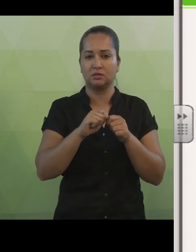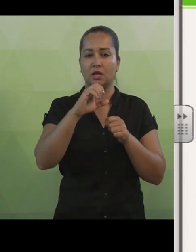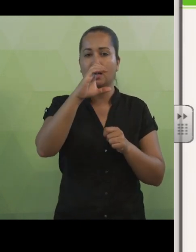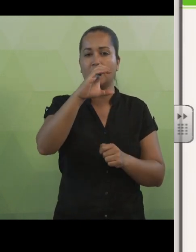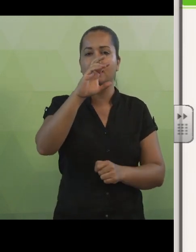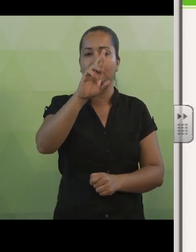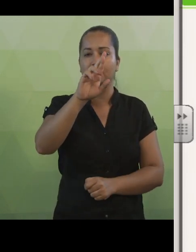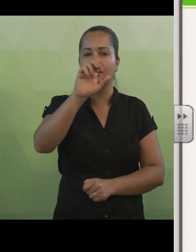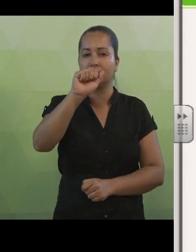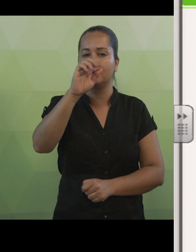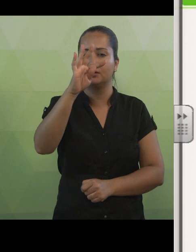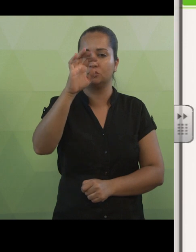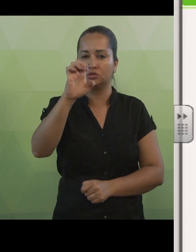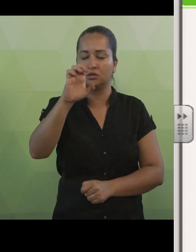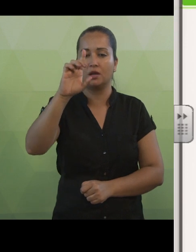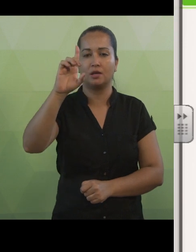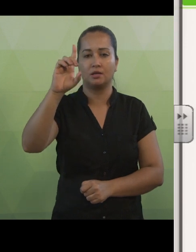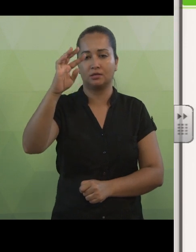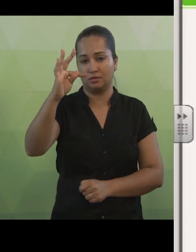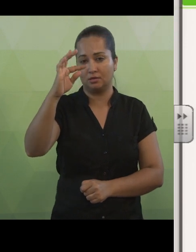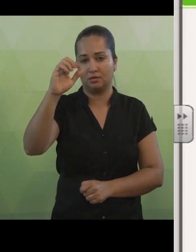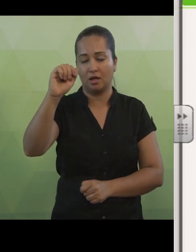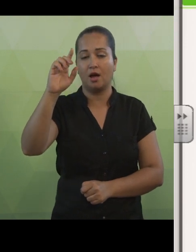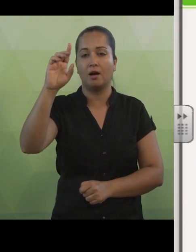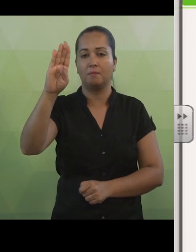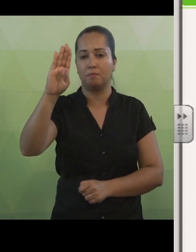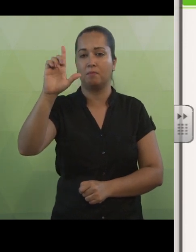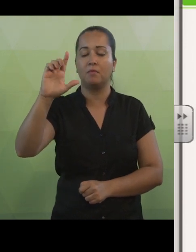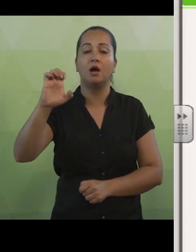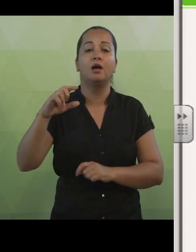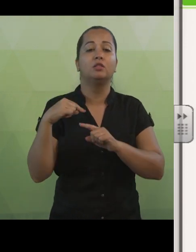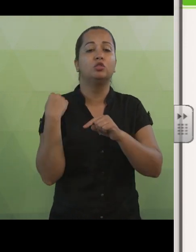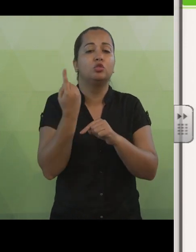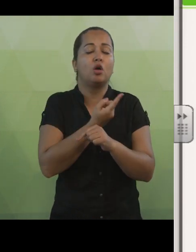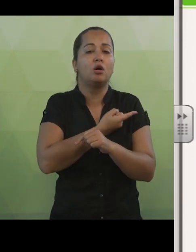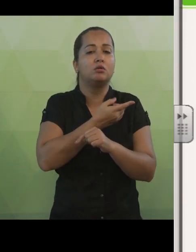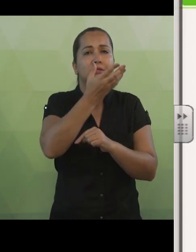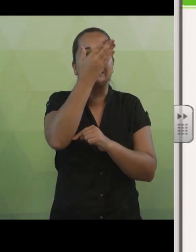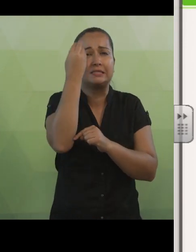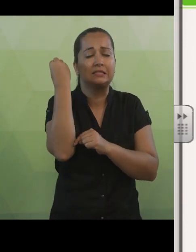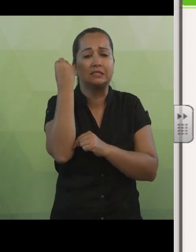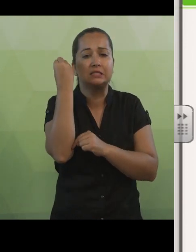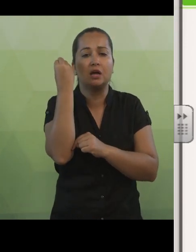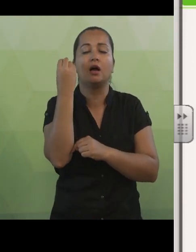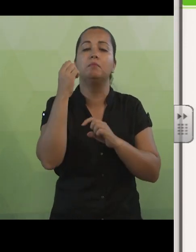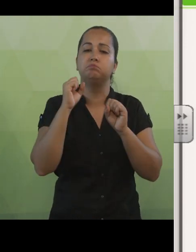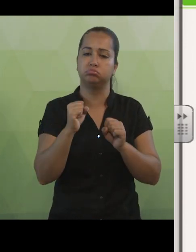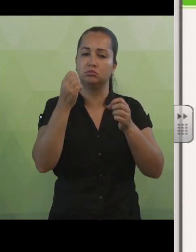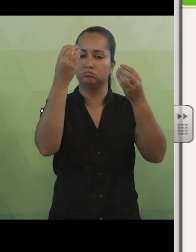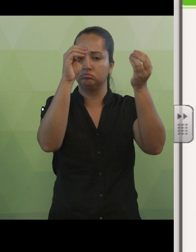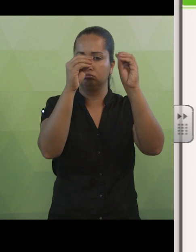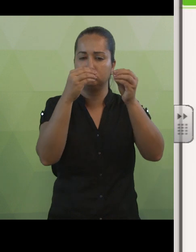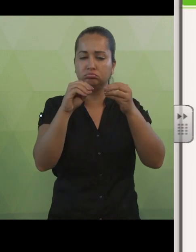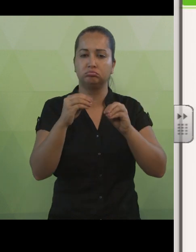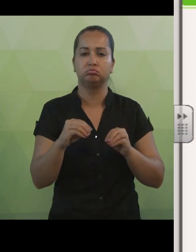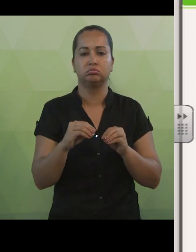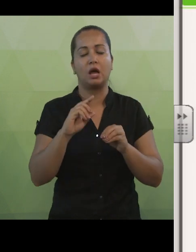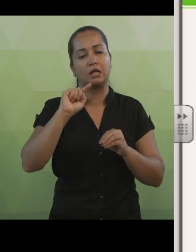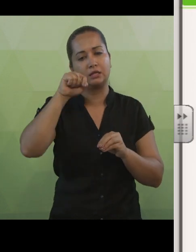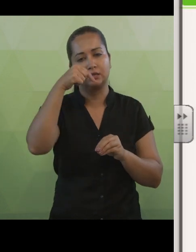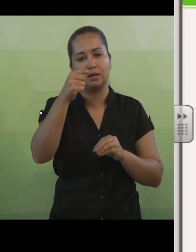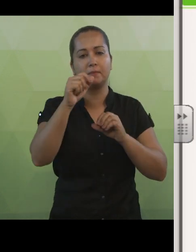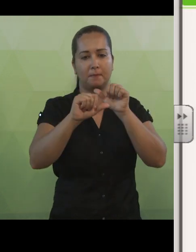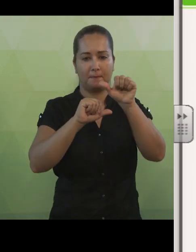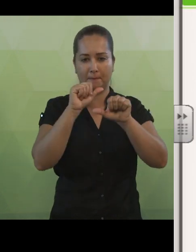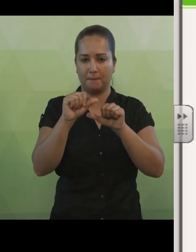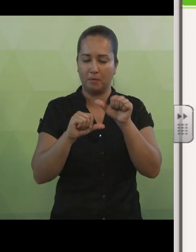chave primária daquela tabela. Nós podemos fazer isso também, se a gente esqueceu na hora de fazer o create table ou fez errado, a gente pode utilizar depois